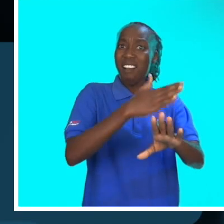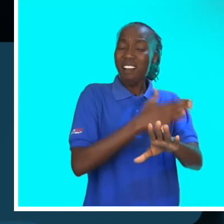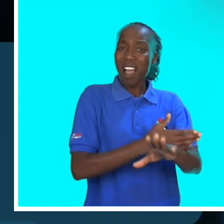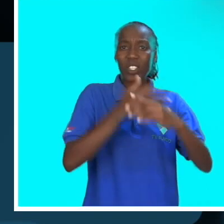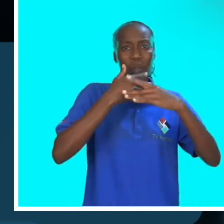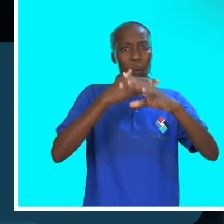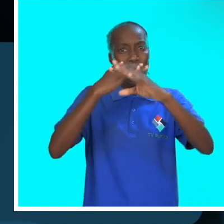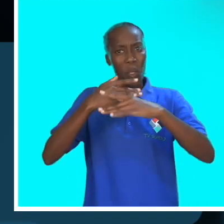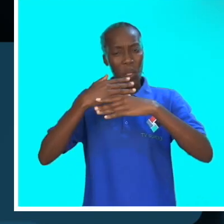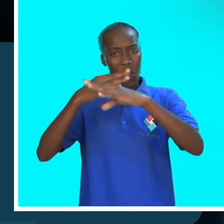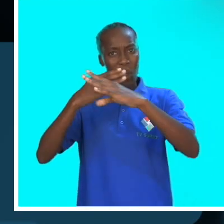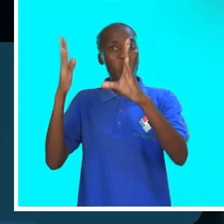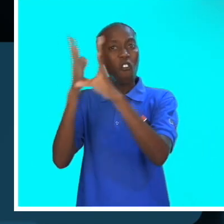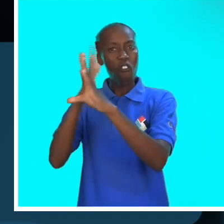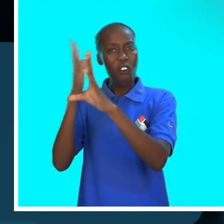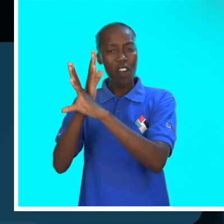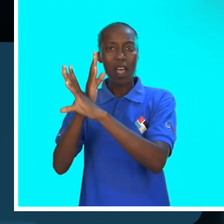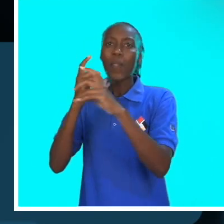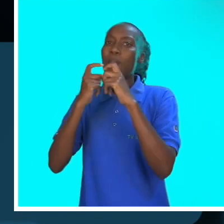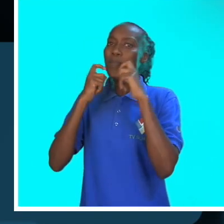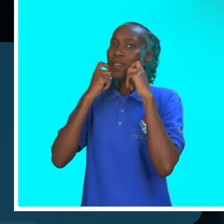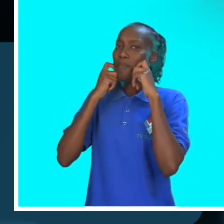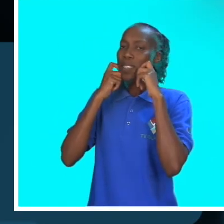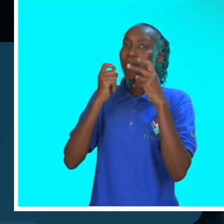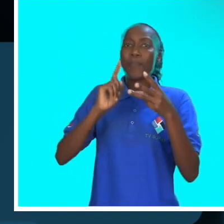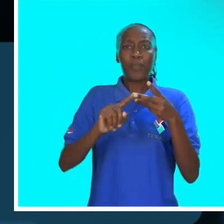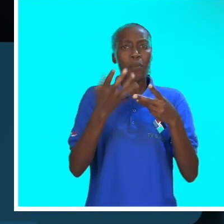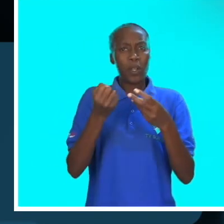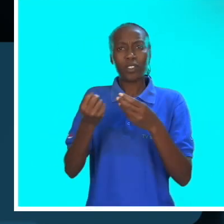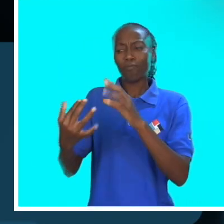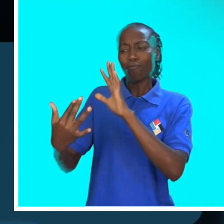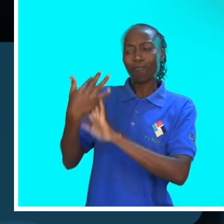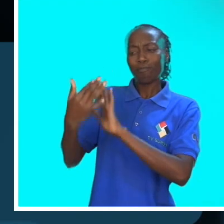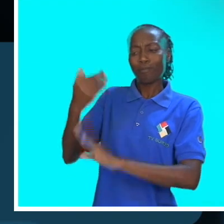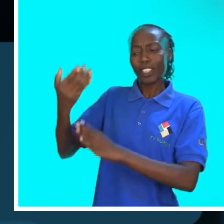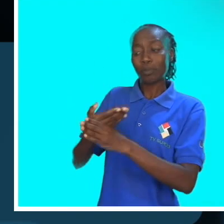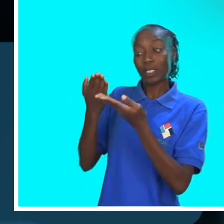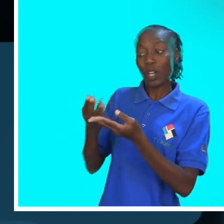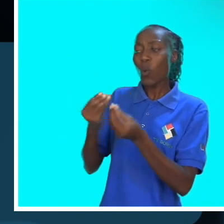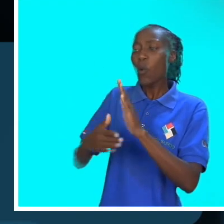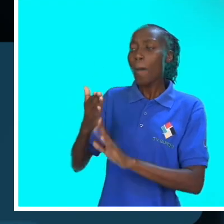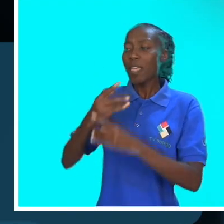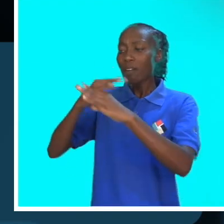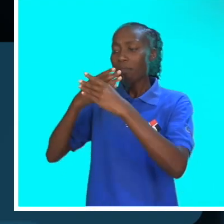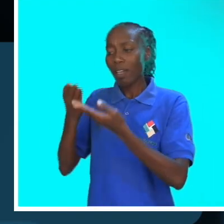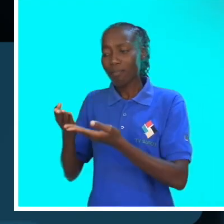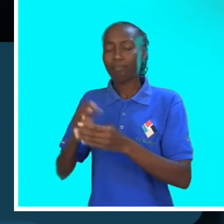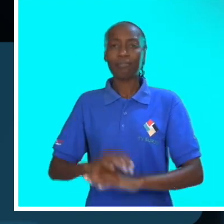existia, e tive prémio de melhor voz masculina 2 vezes.